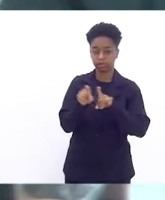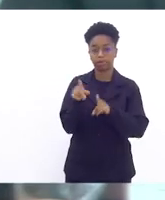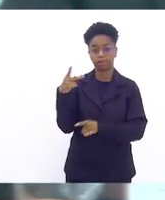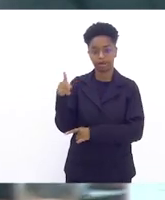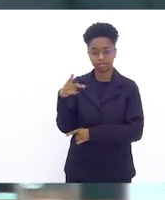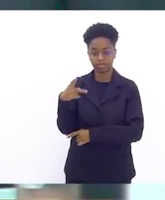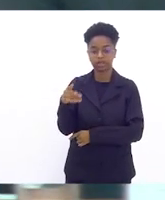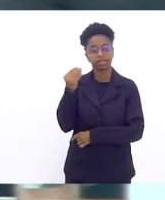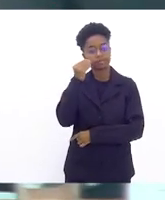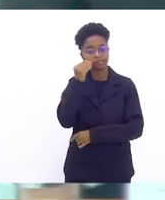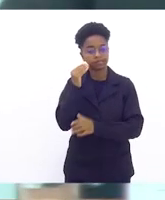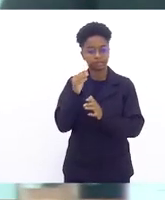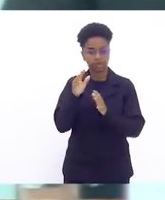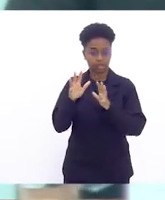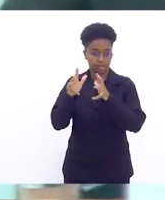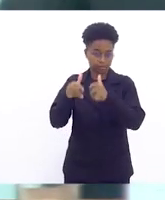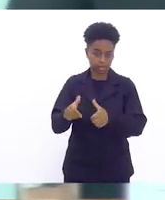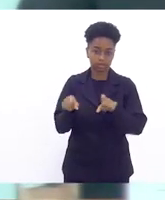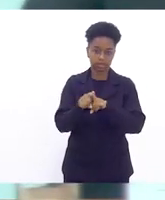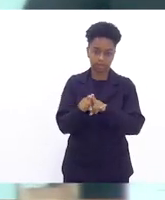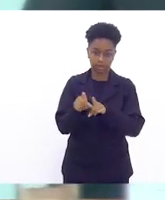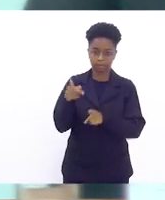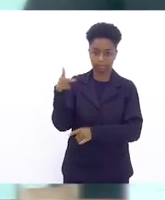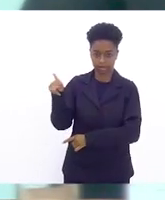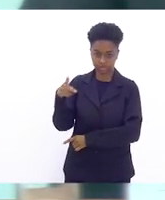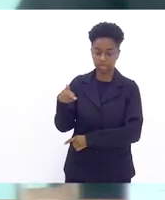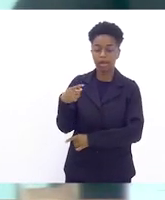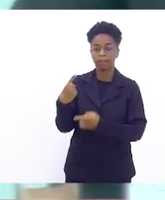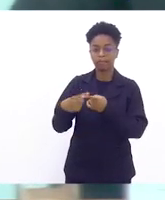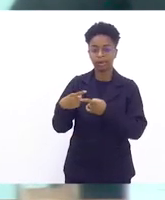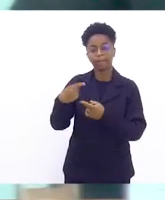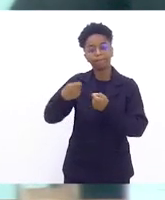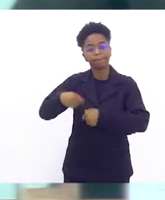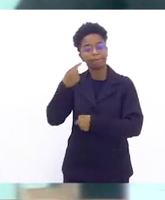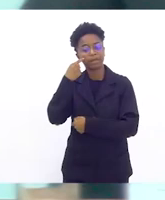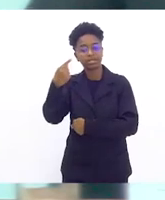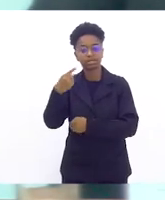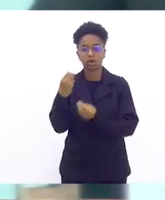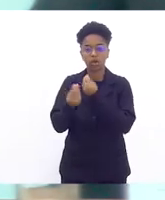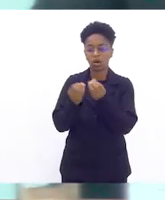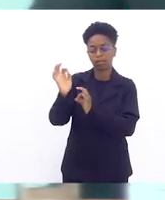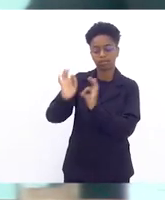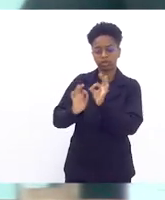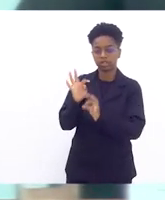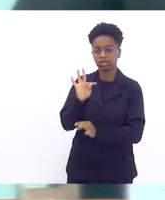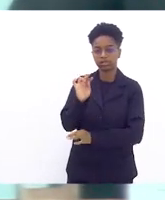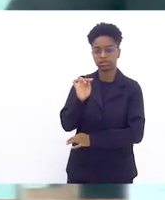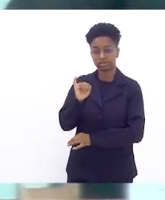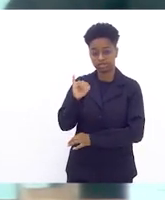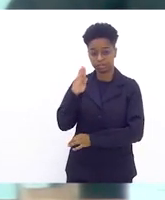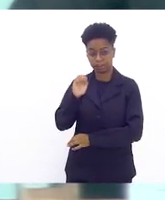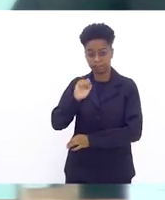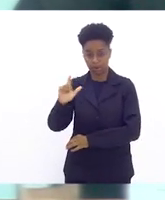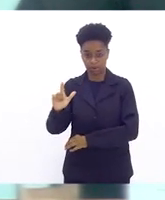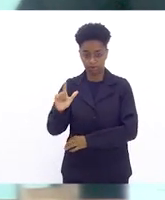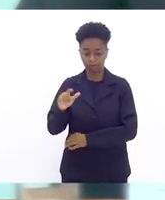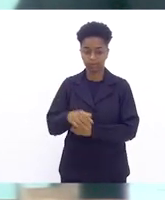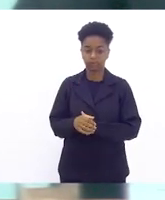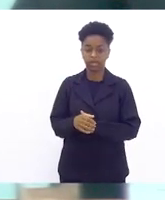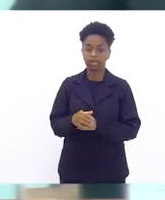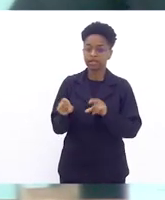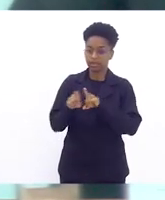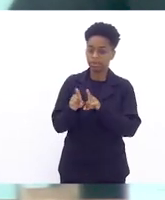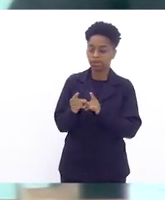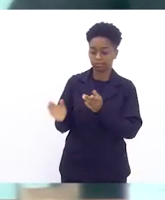oxigenada também a lagoa de Piratininga e a lagoa de Piratininga teria que se pensar na reformulação do canal Tibau que também ficou colocado na